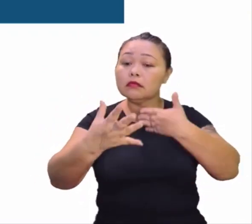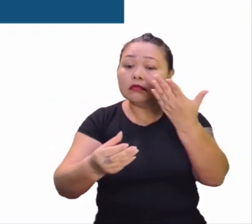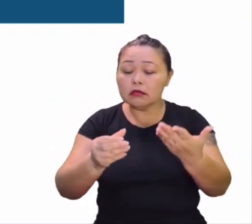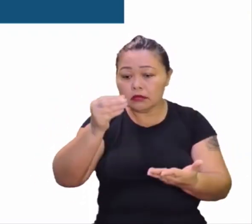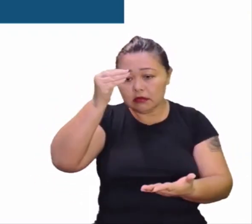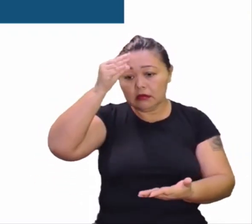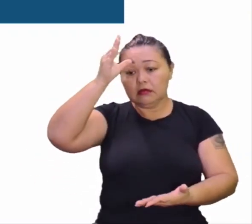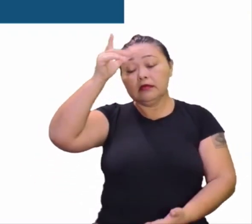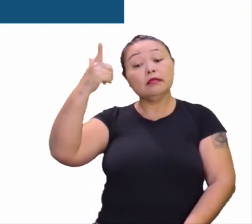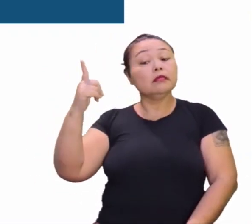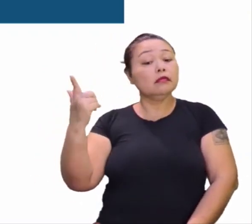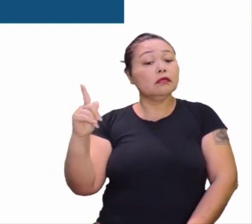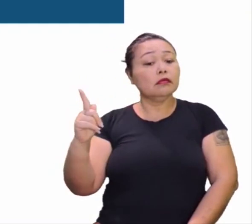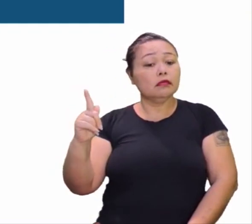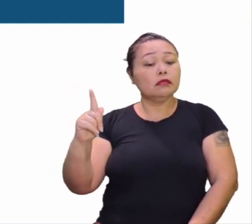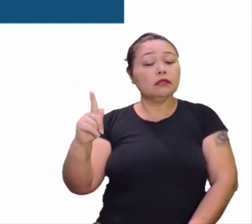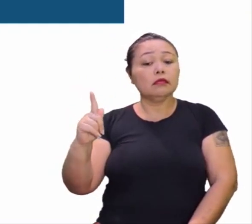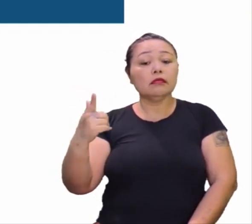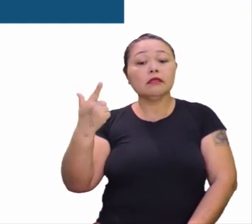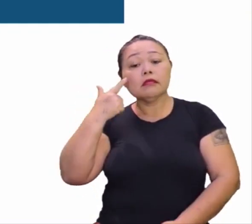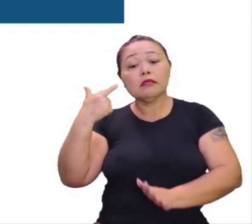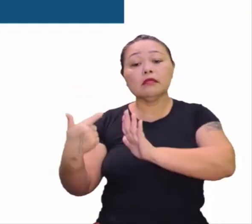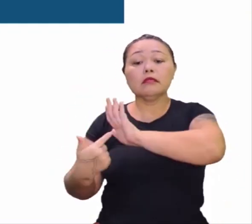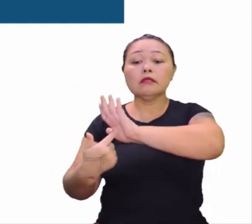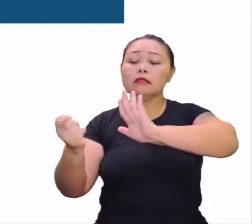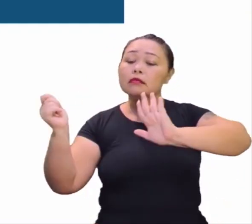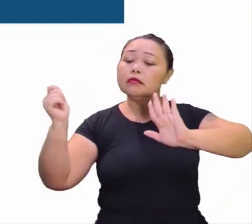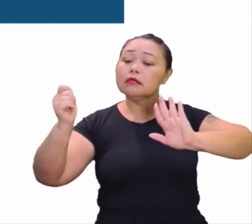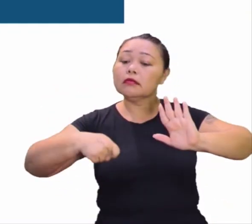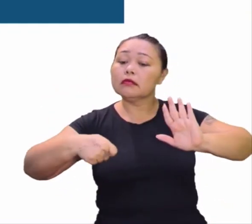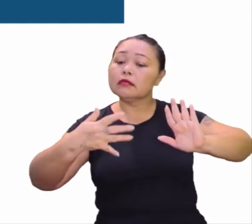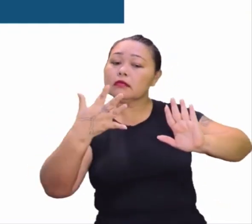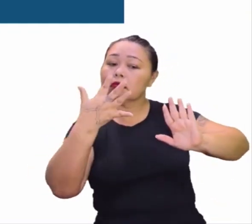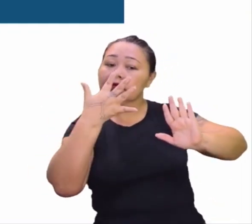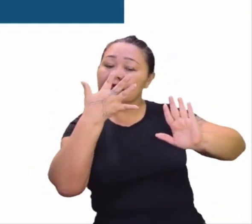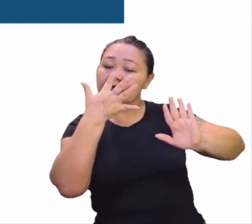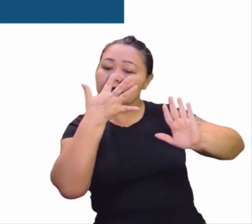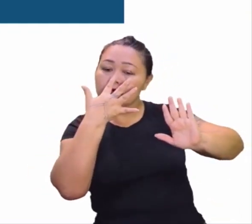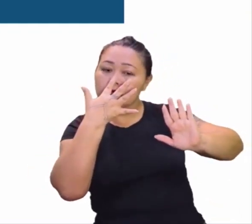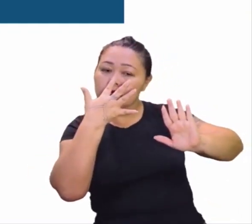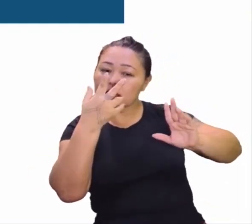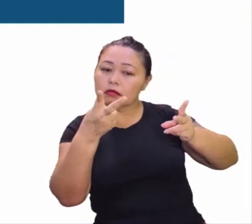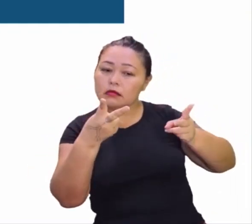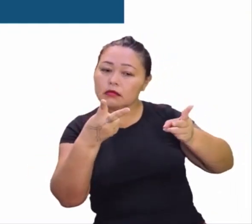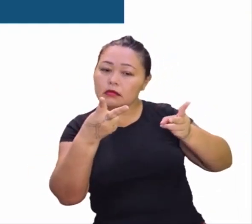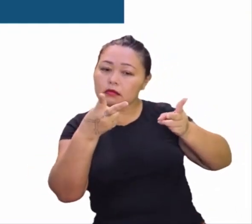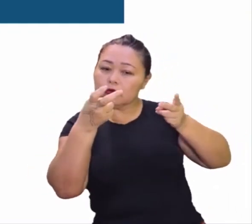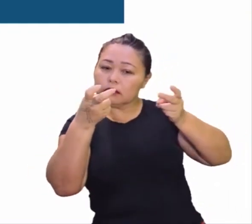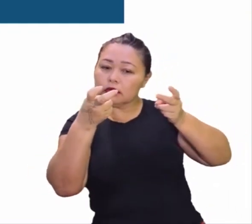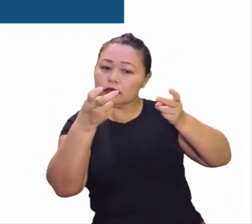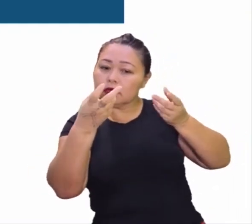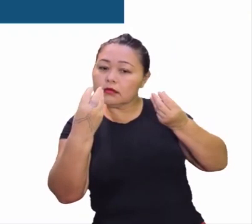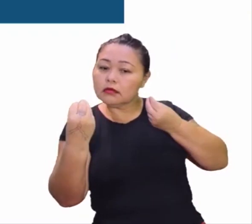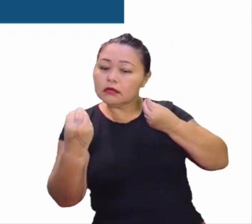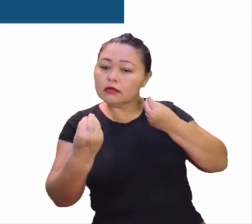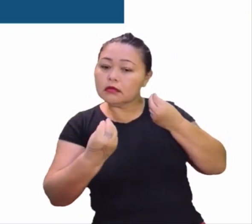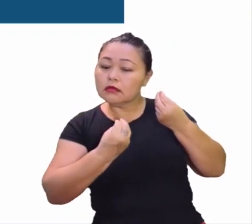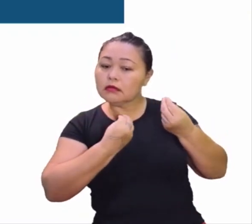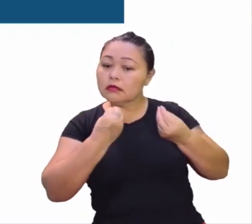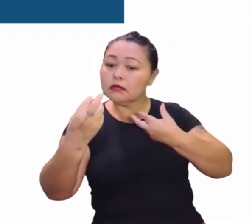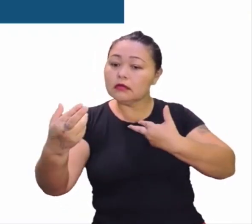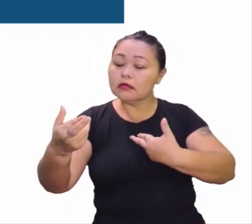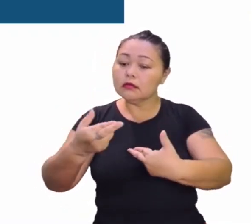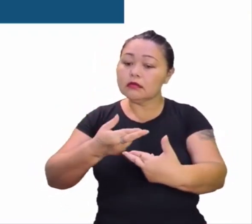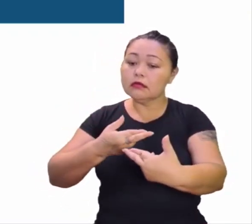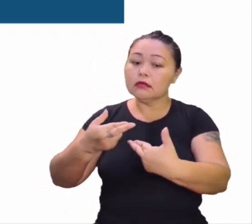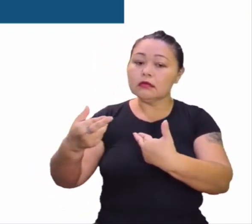aos conhecimentos geográficos, demonstrando a capacidade de observação, percepção e